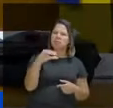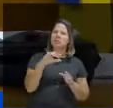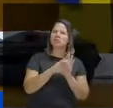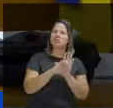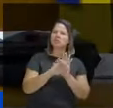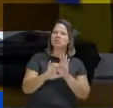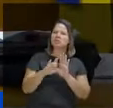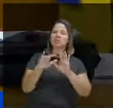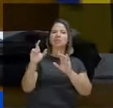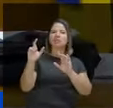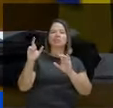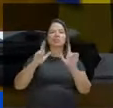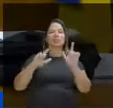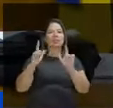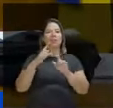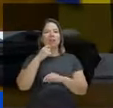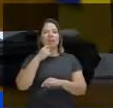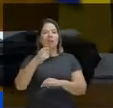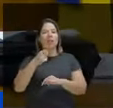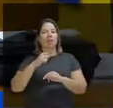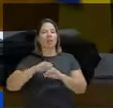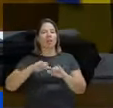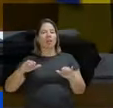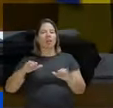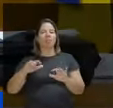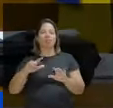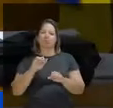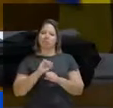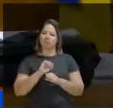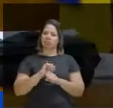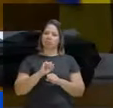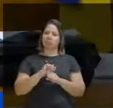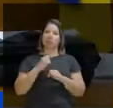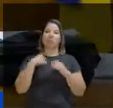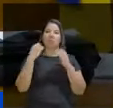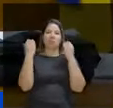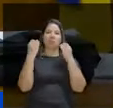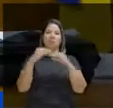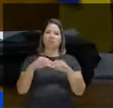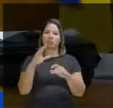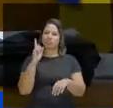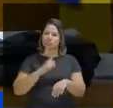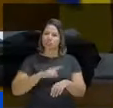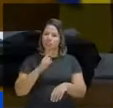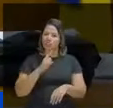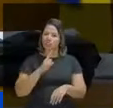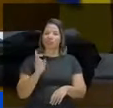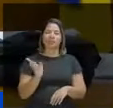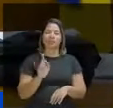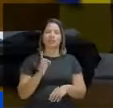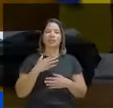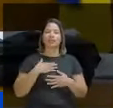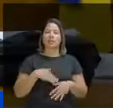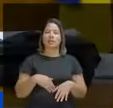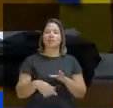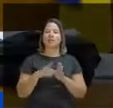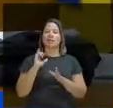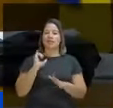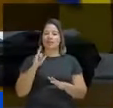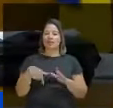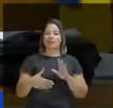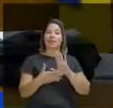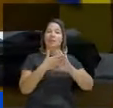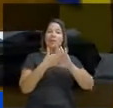lá, quando, na verdade, não está ainda no período de startar isso. Então, é necessário nós aprovarmos